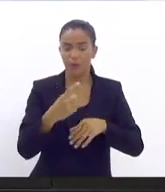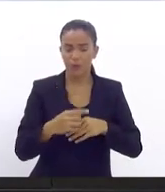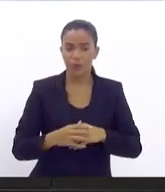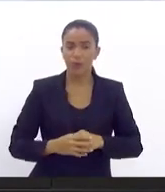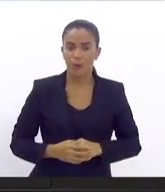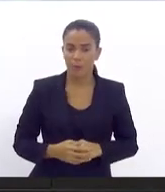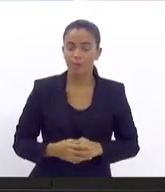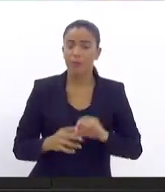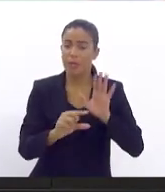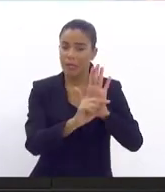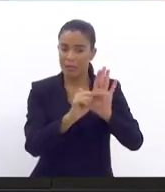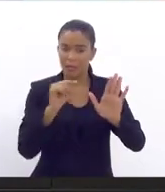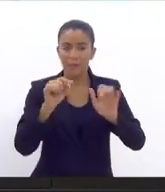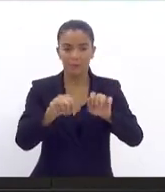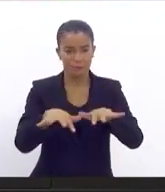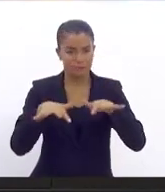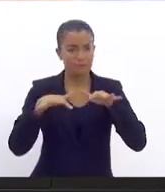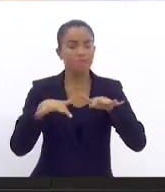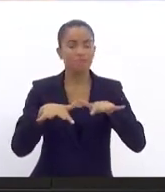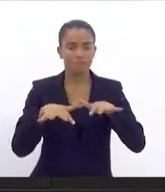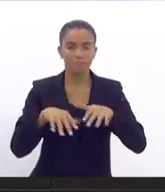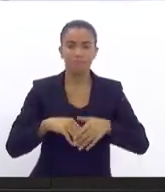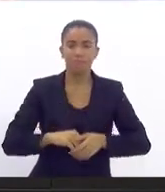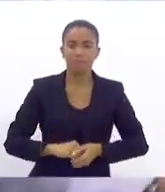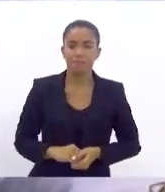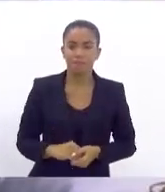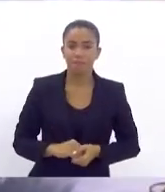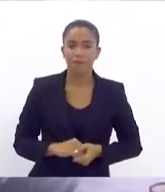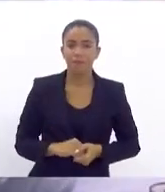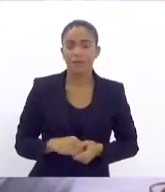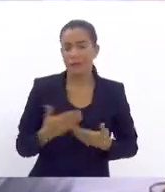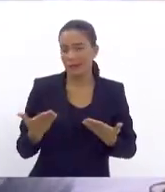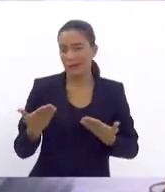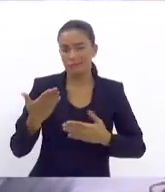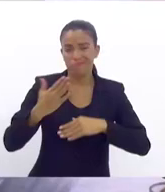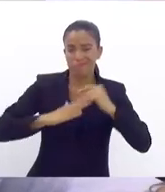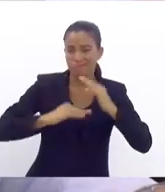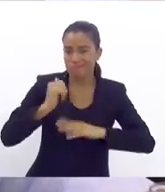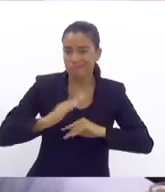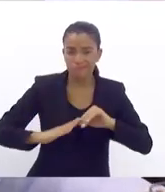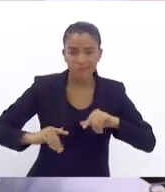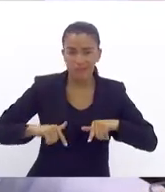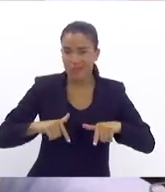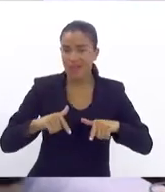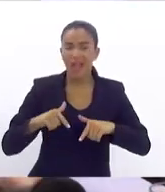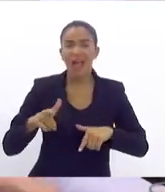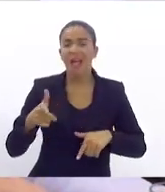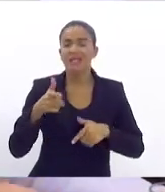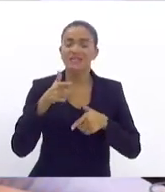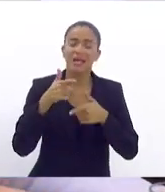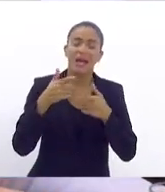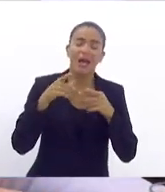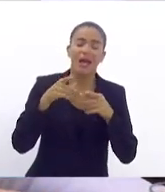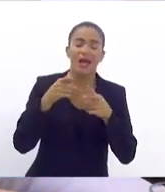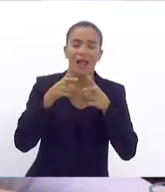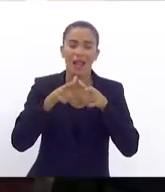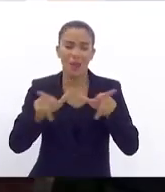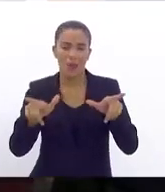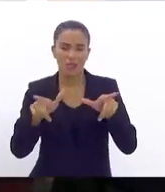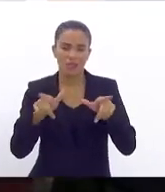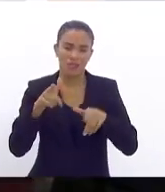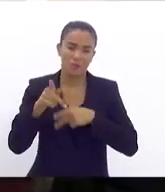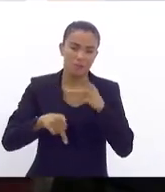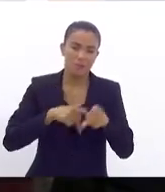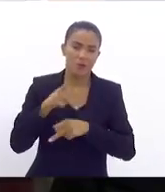As emendas de plenário matam o projeto. Matam o projeto. Então, na prática... Em linguagem popular, o Márcio Galberto passou